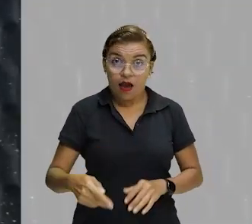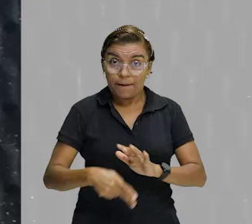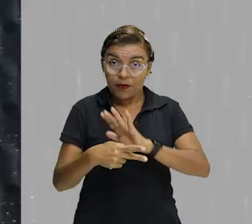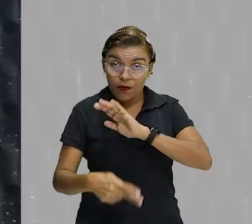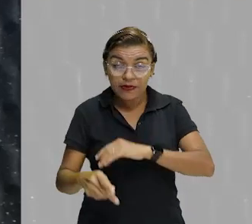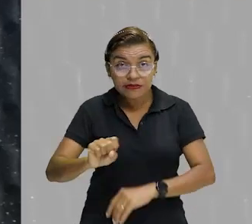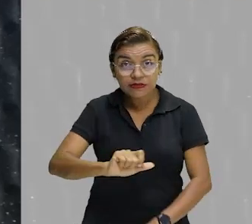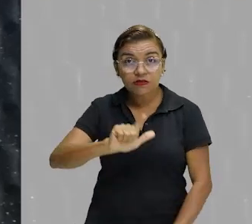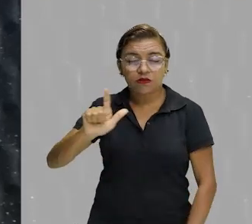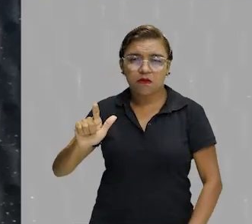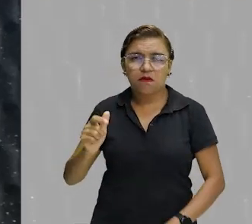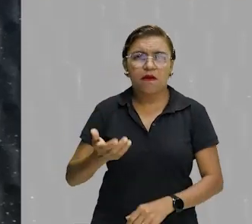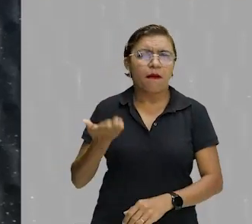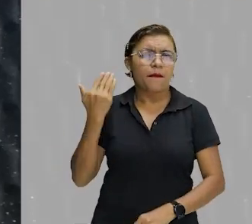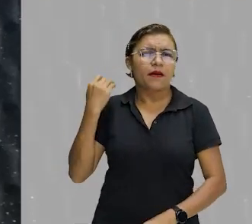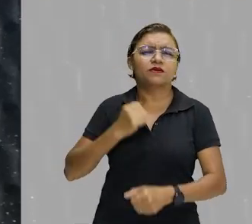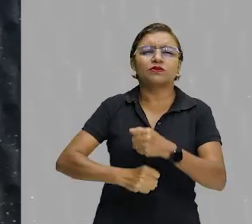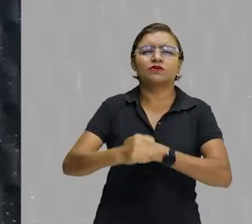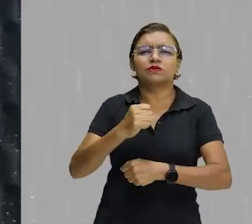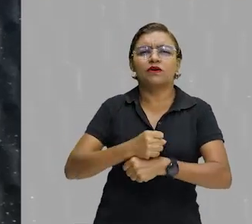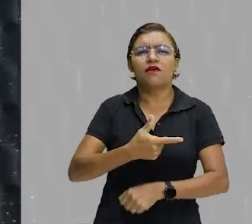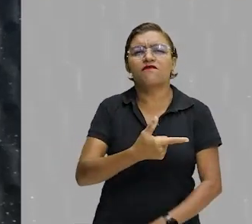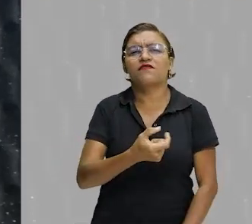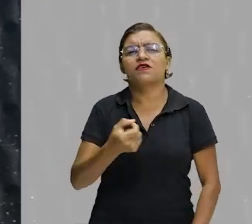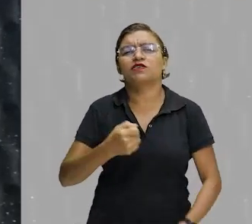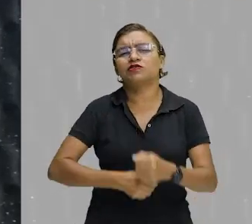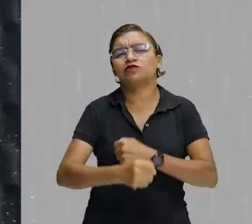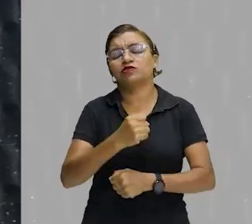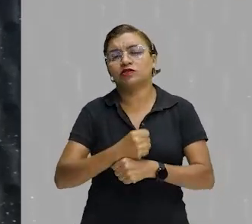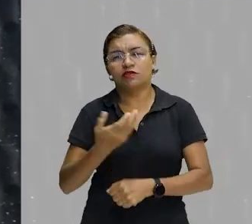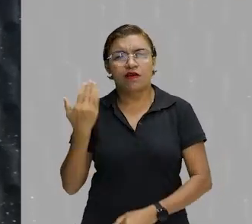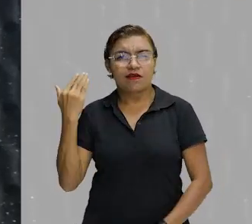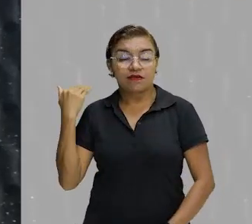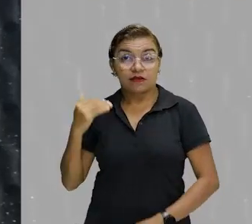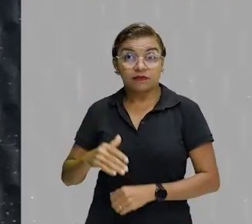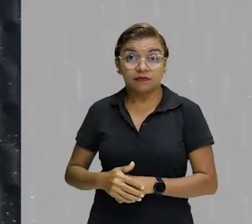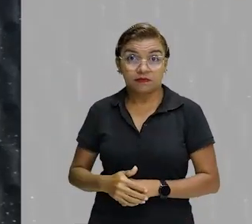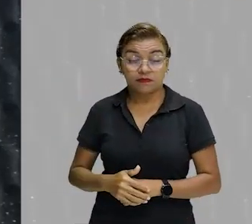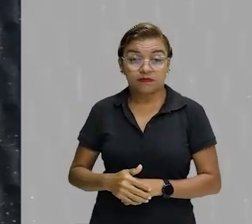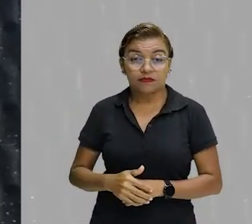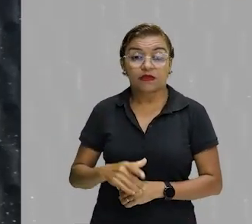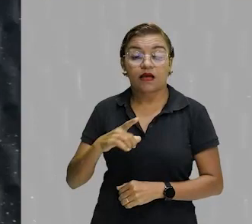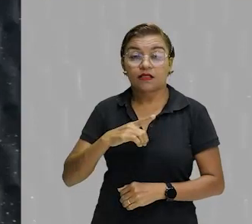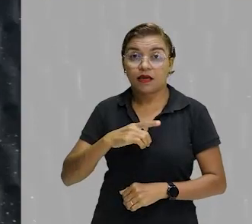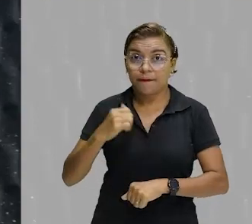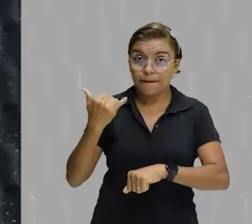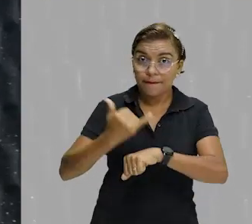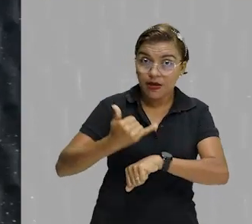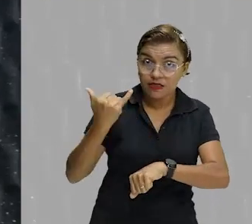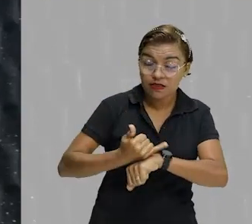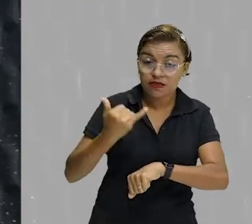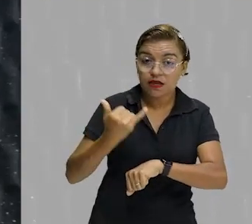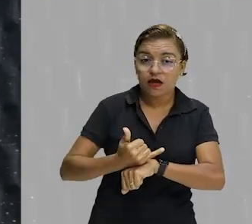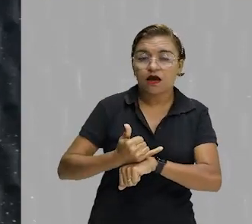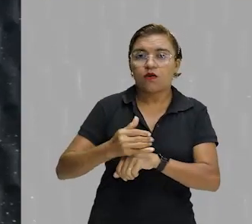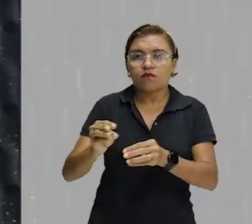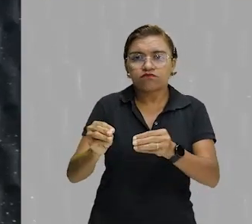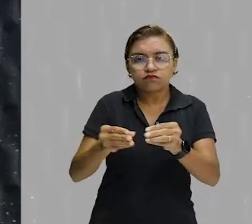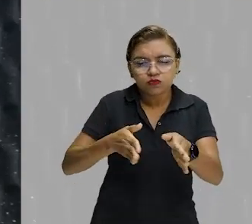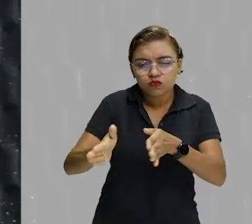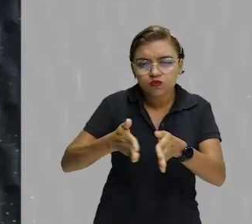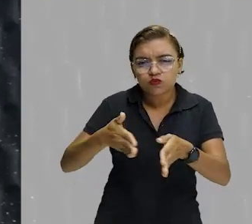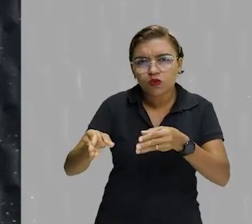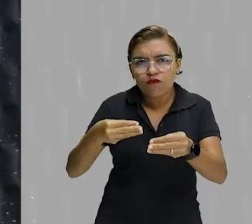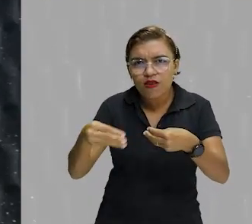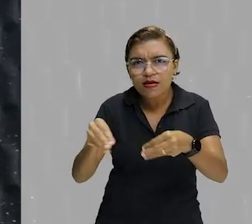Luís, há uns 21 anos atrás, numa exposição. O interessante dessa obra é que ela é feita de placas de metal e elas são flexíveis por causa